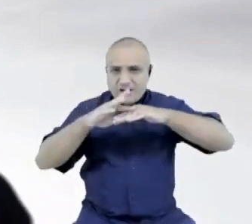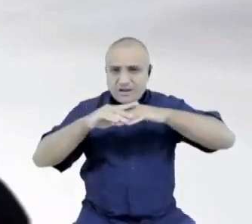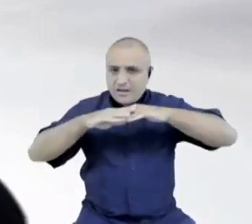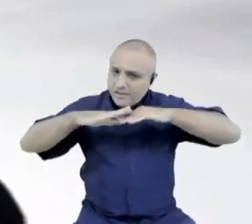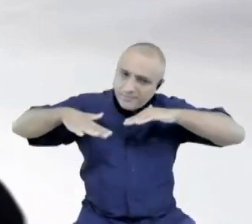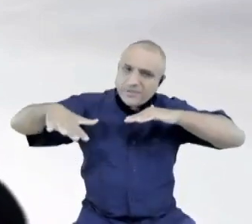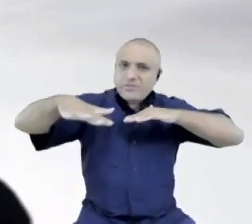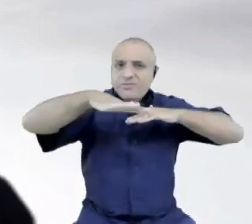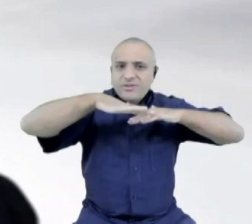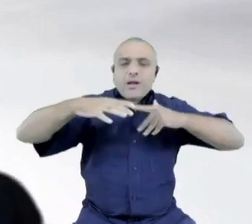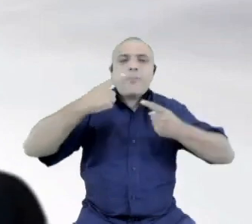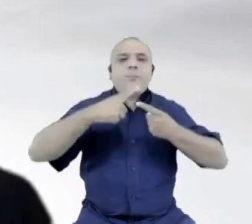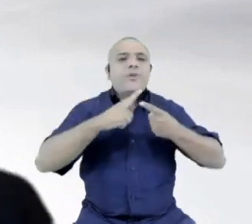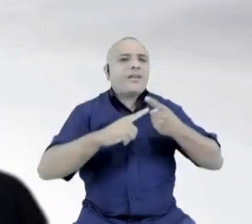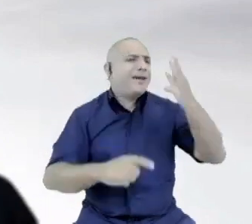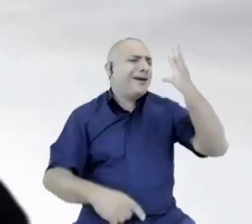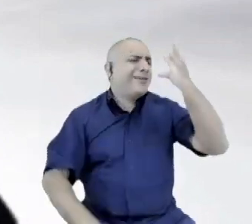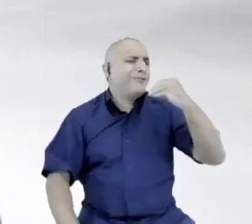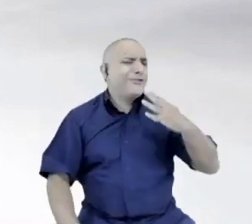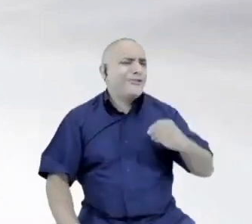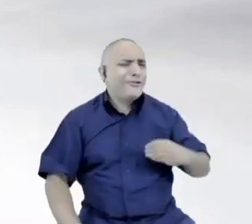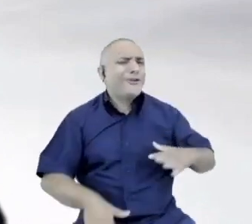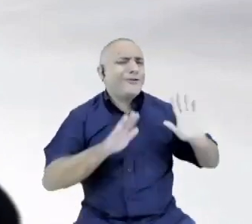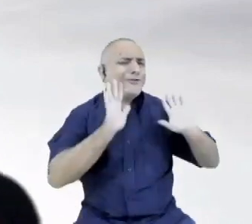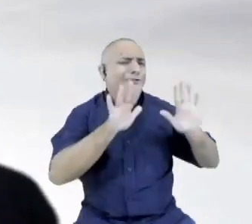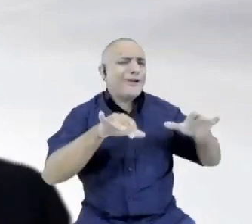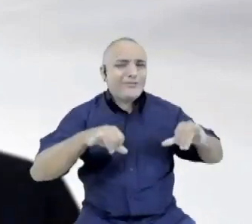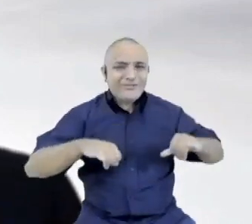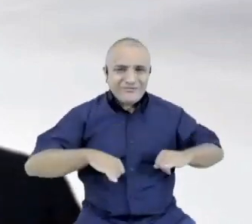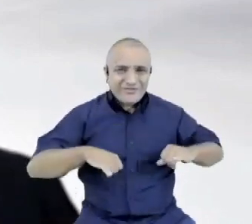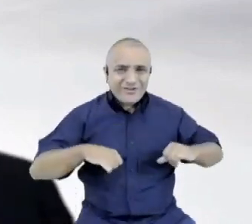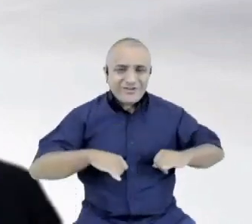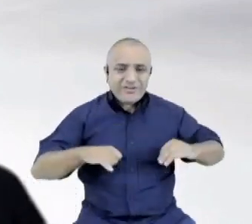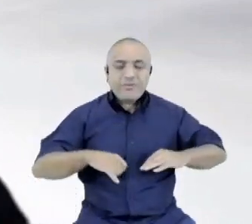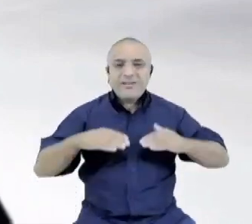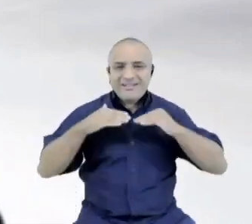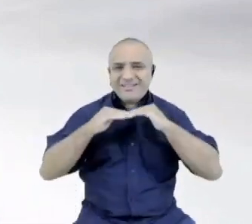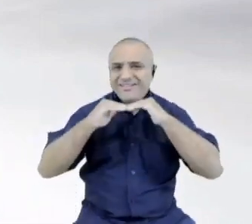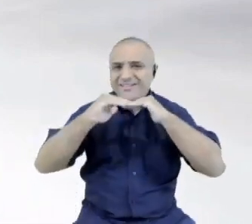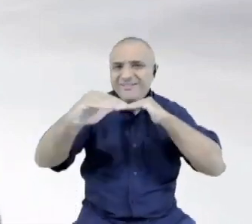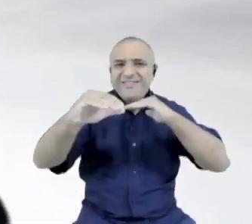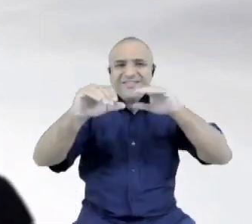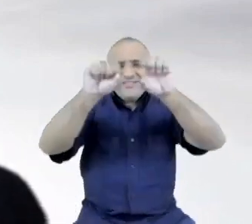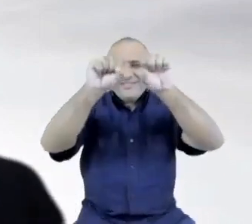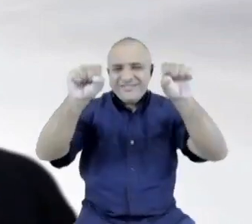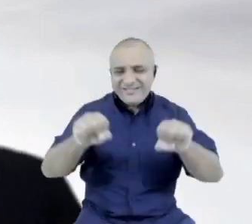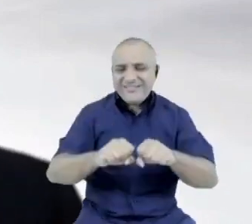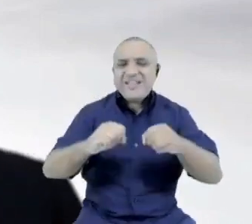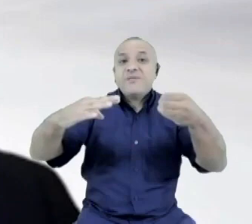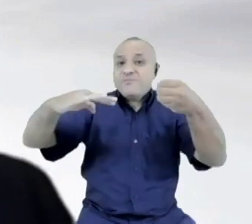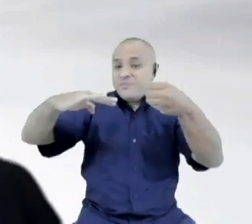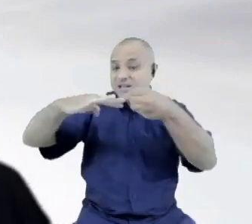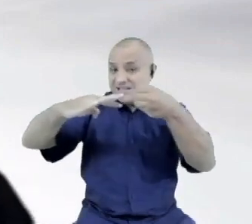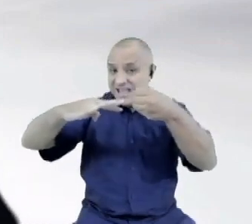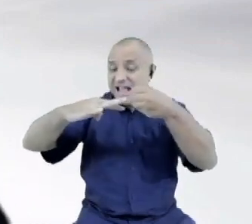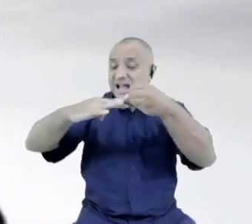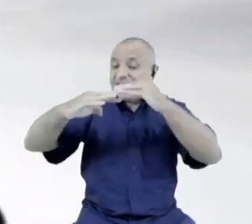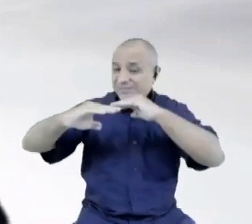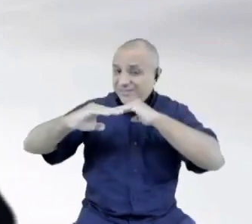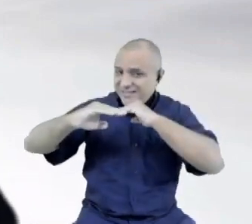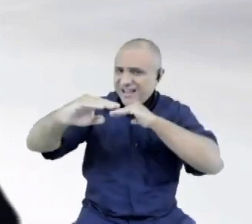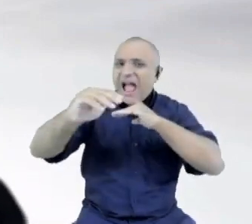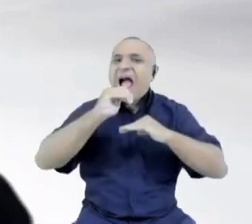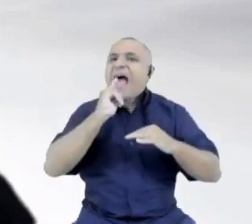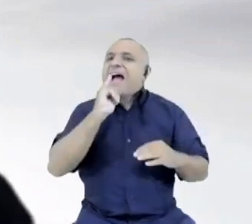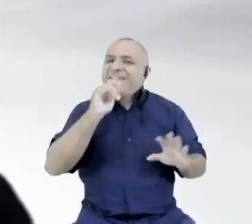saída, porque a radiologia já sofreu muito, com a estabilidade dos sistemas, as estabilidades do banco de dados. Isso daí é uma coisa que a gente ainda